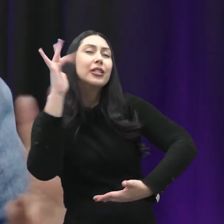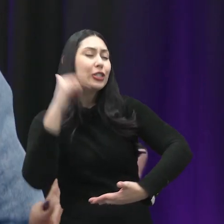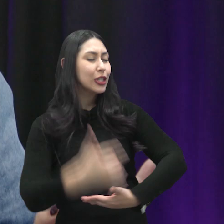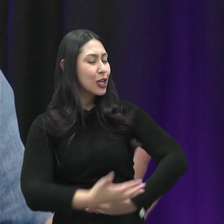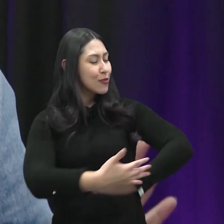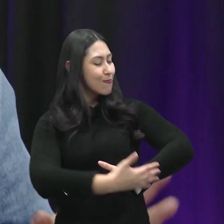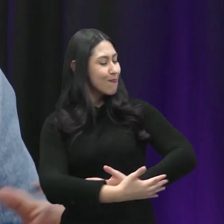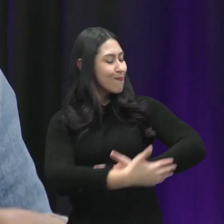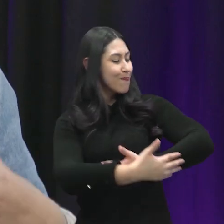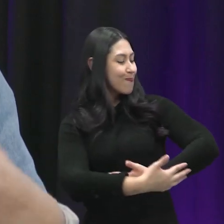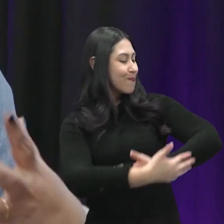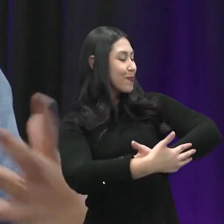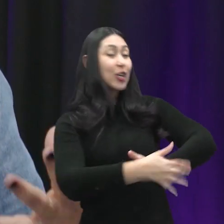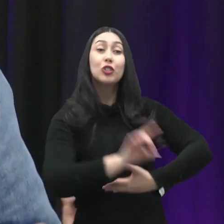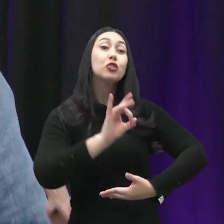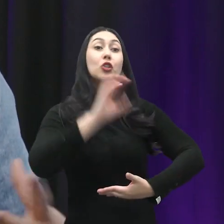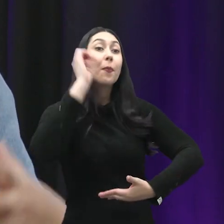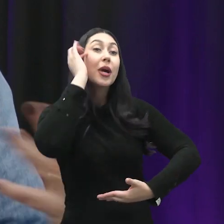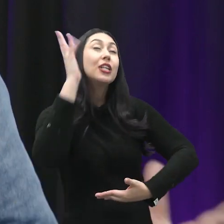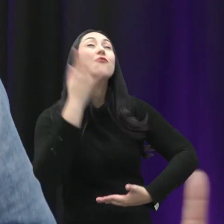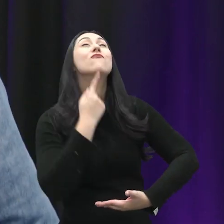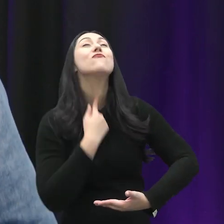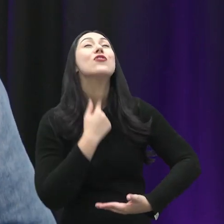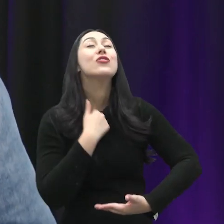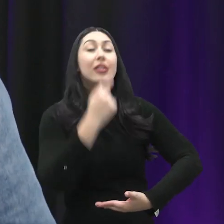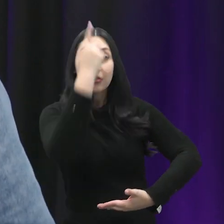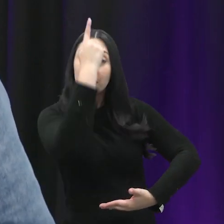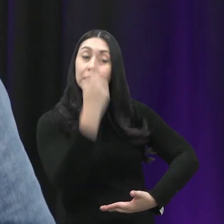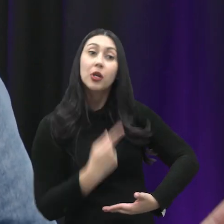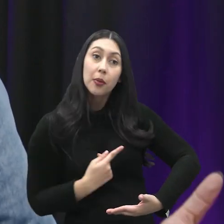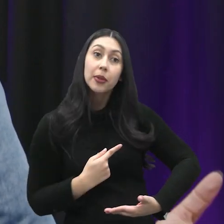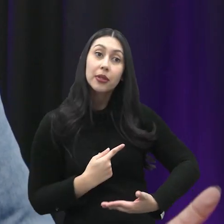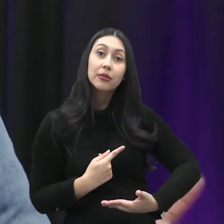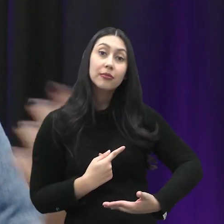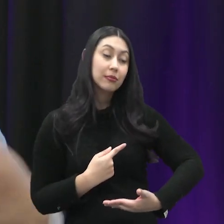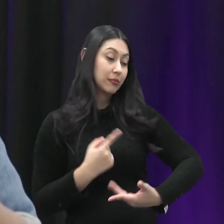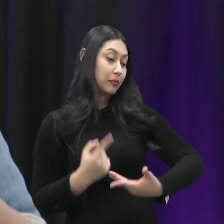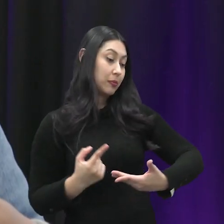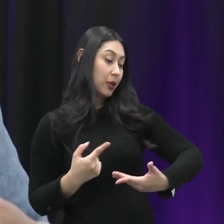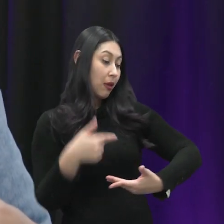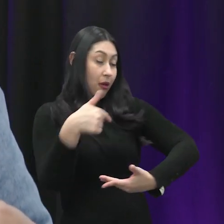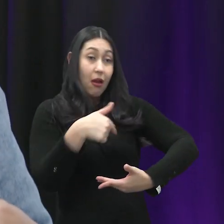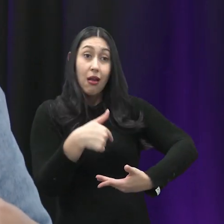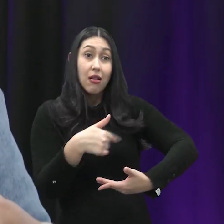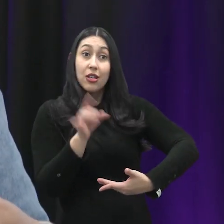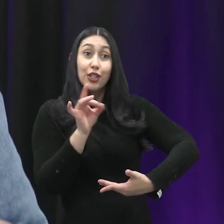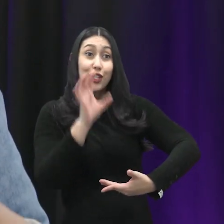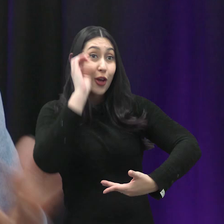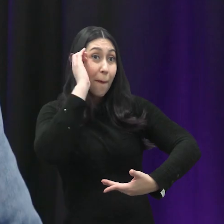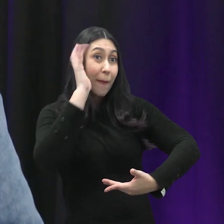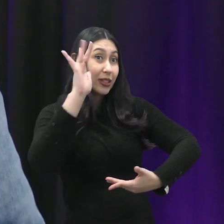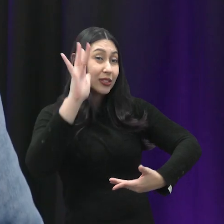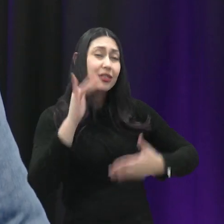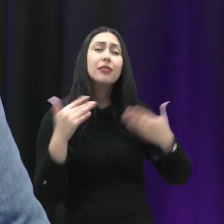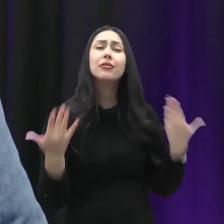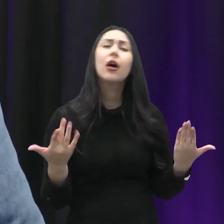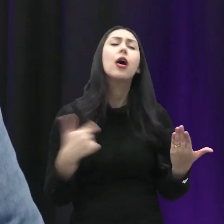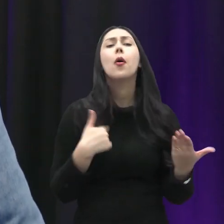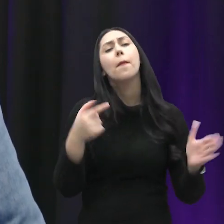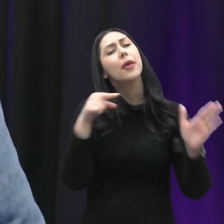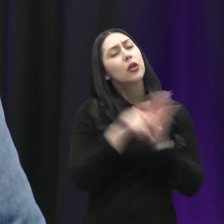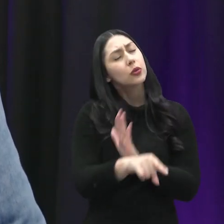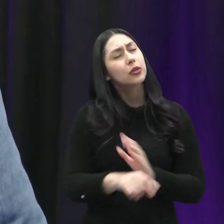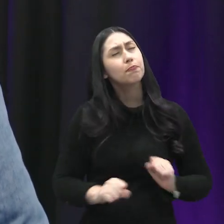que você não quer nele ali, o que você tem de melhor ou não nele, né? Ele corresponde às suas expectativas. Daí eu devolvo